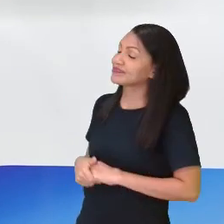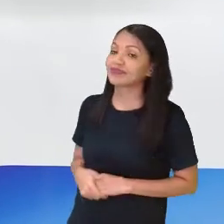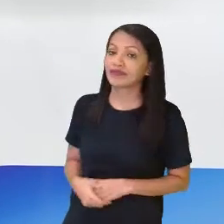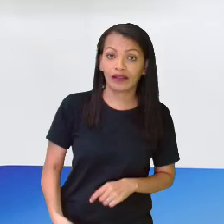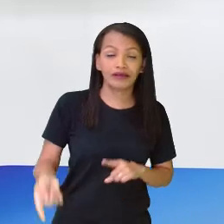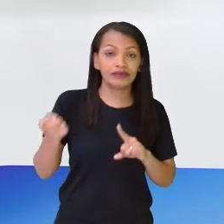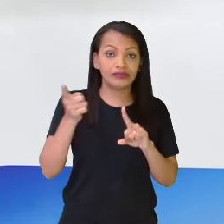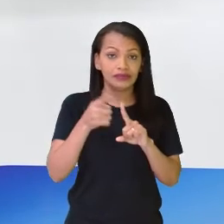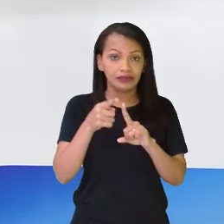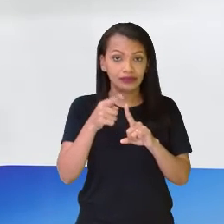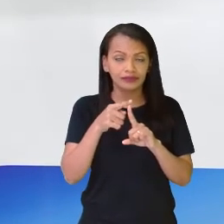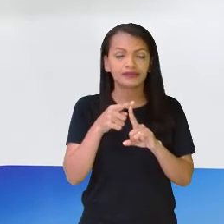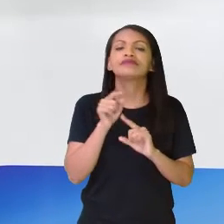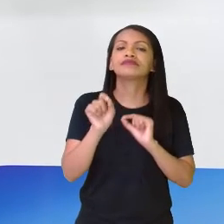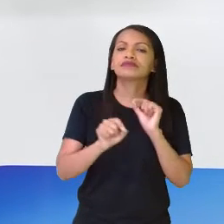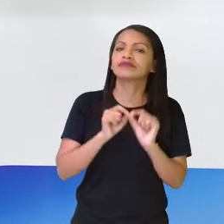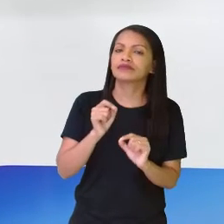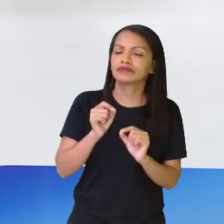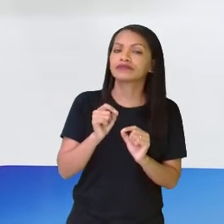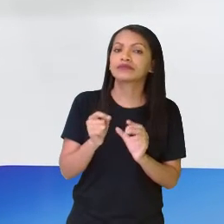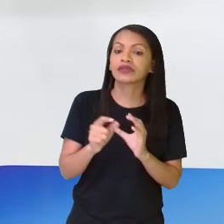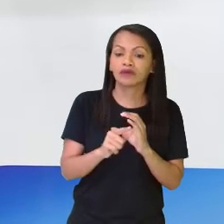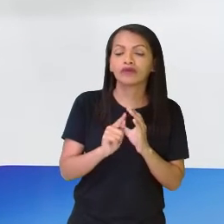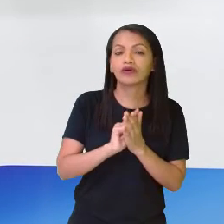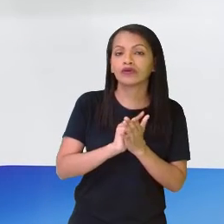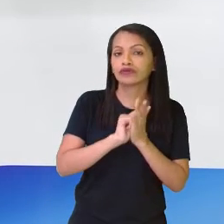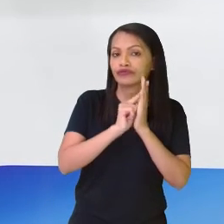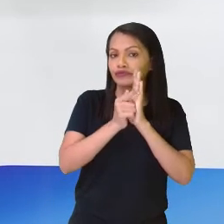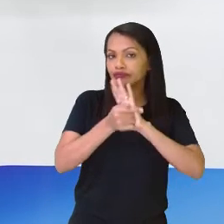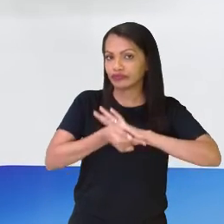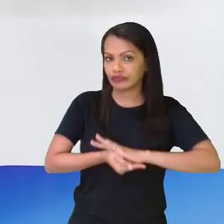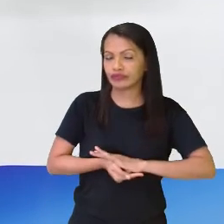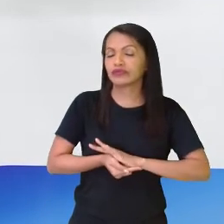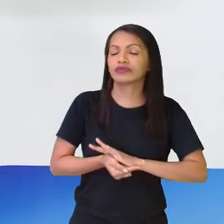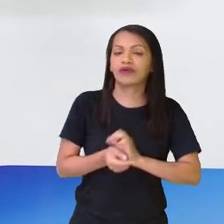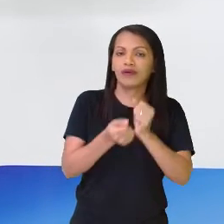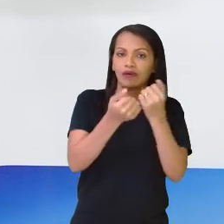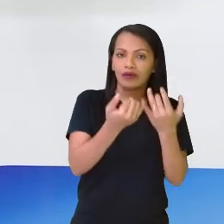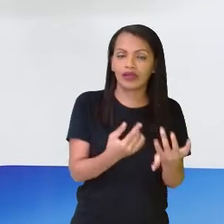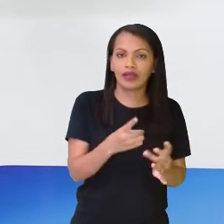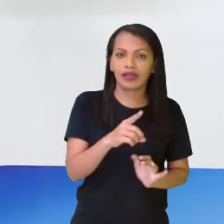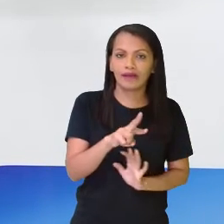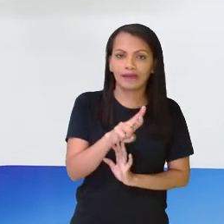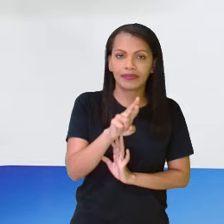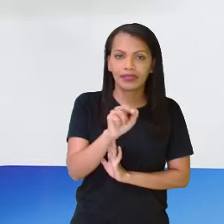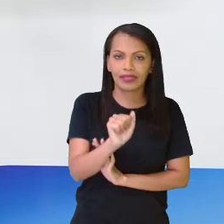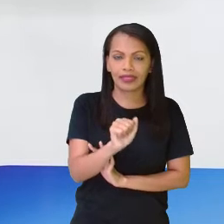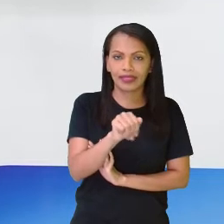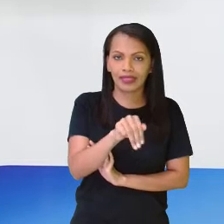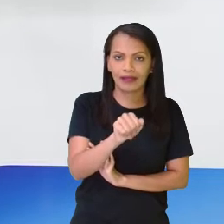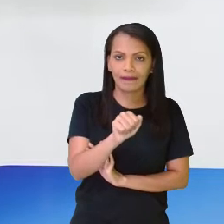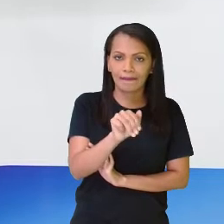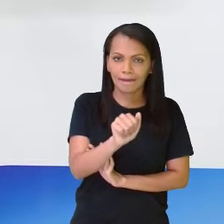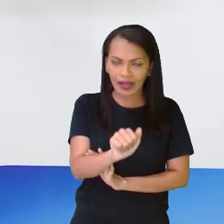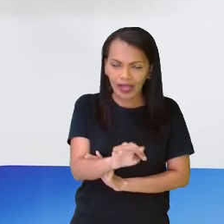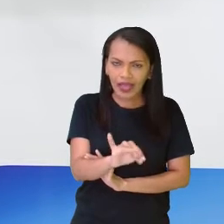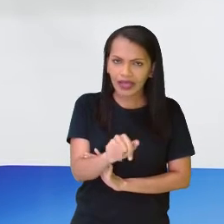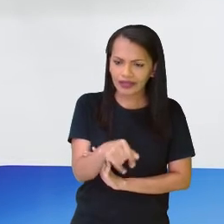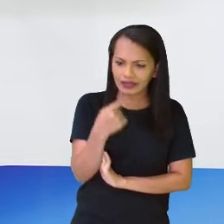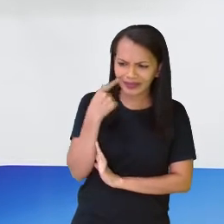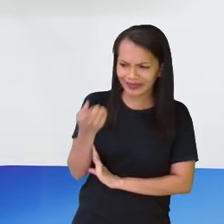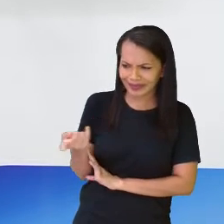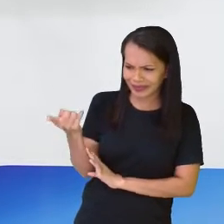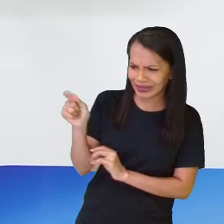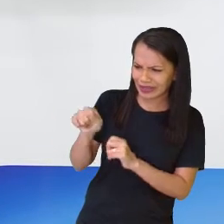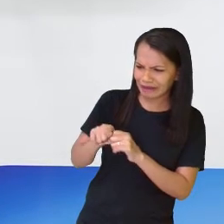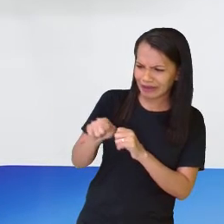dramático, ele foi feito para ser encenado. E essa palavra drama, a gente está acostumado a falar, ai, que menina dramática, vixe como ele